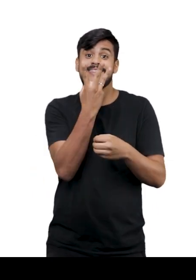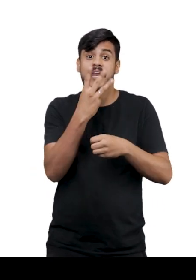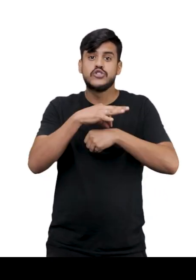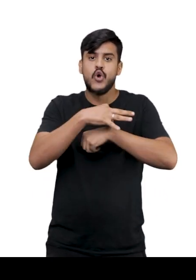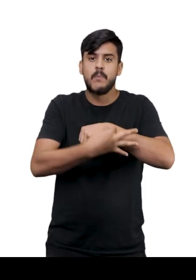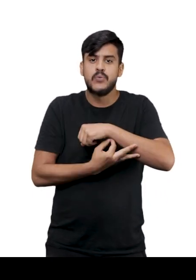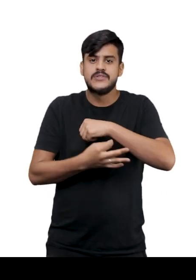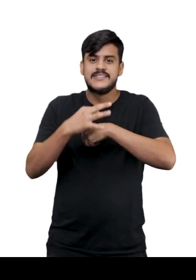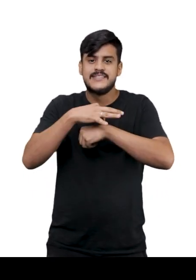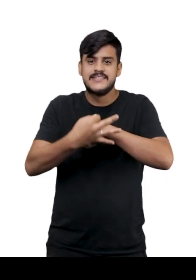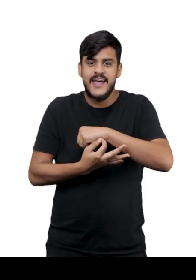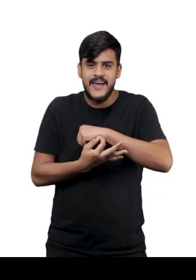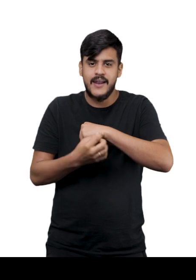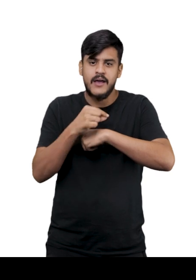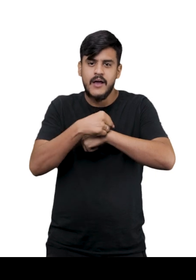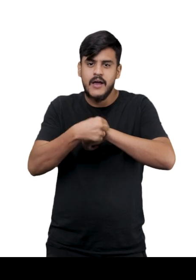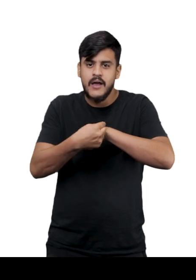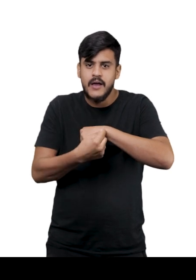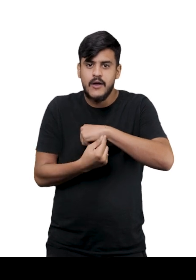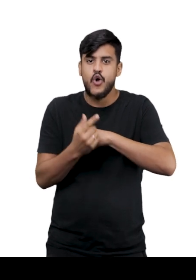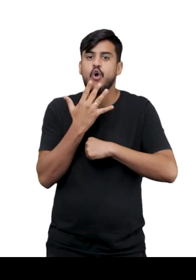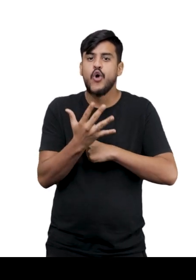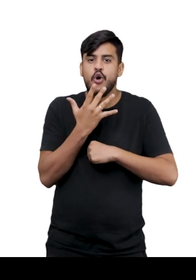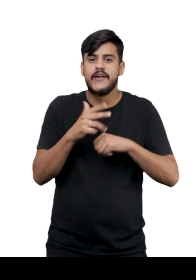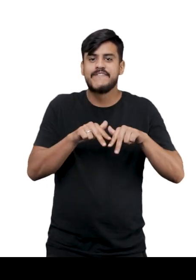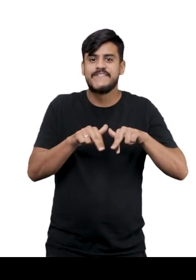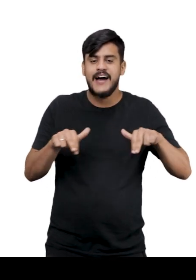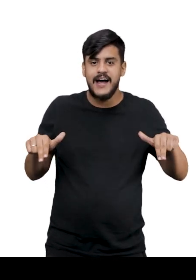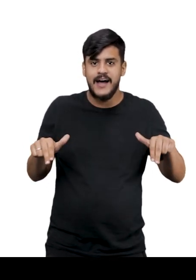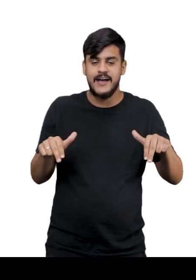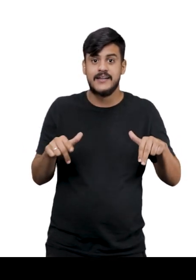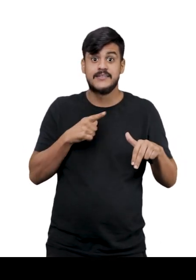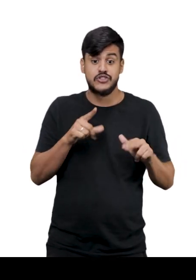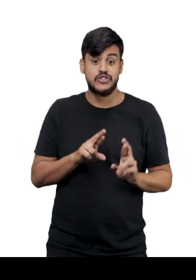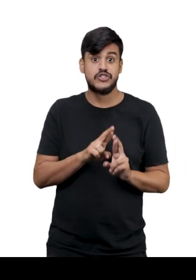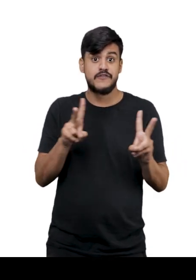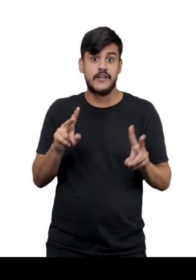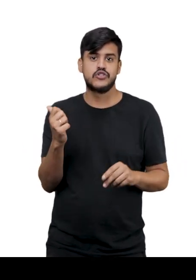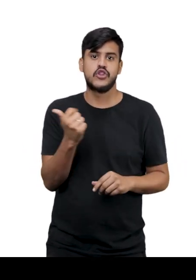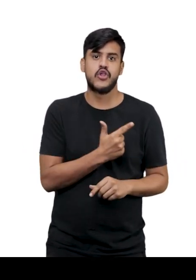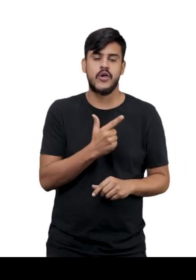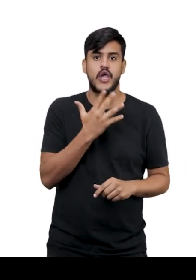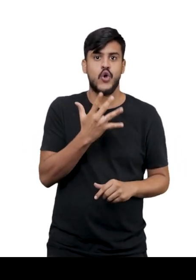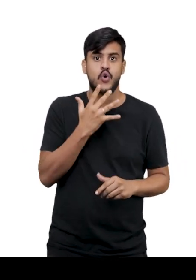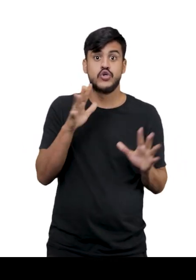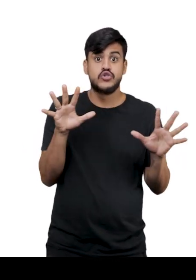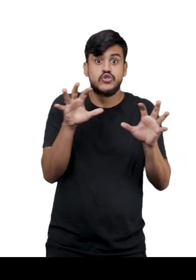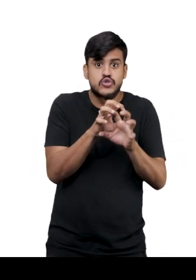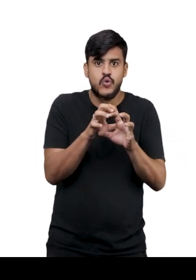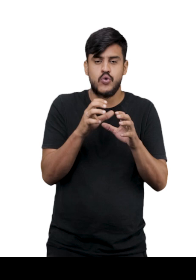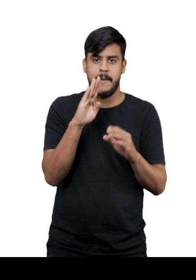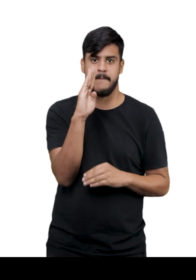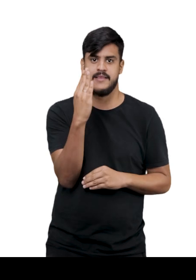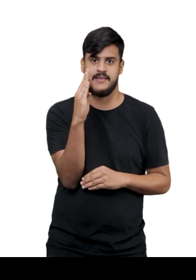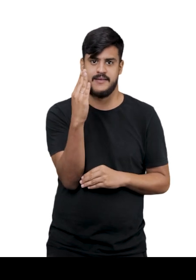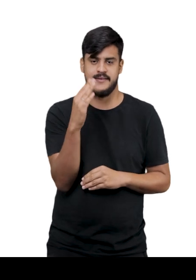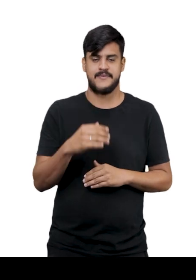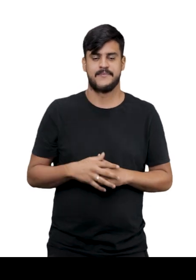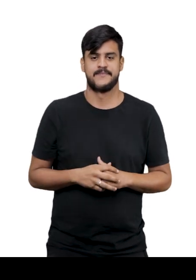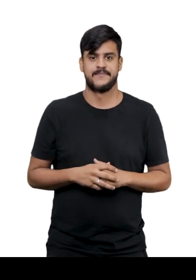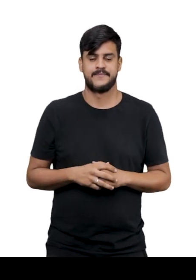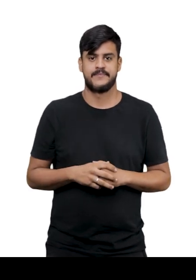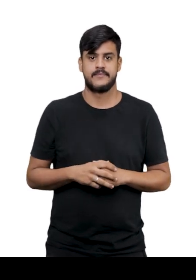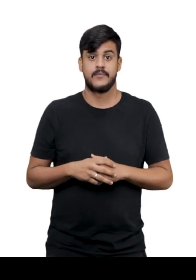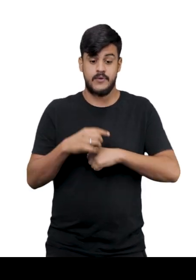Ali, há 3 colares ou pulseiras de contas coloridas, que se destacam do aspecto monocromático proporcionado